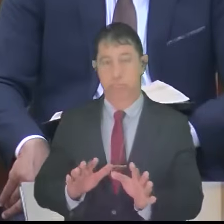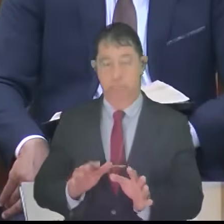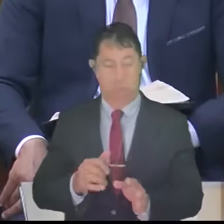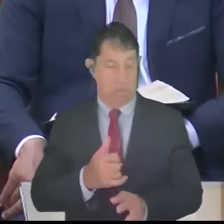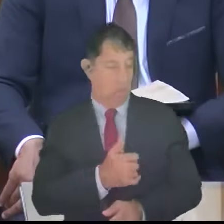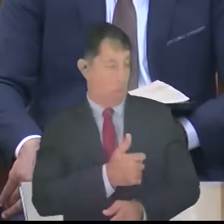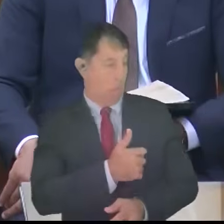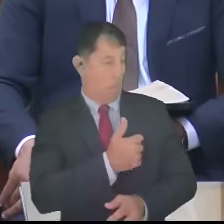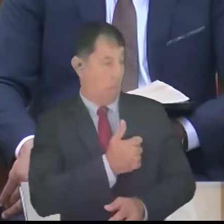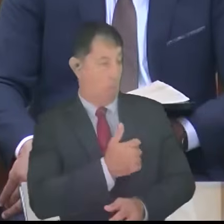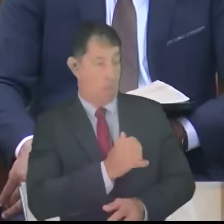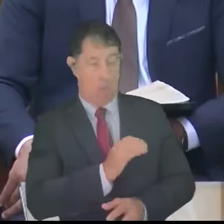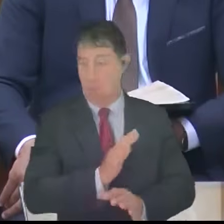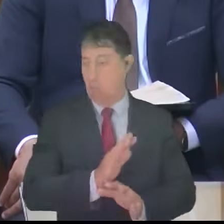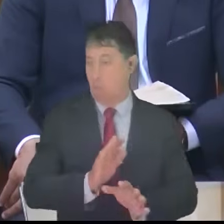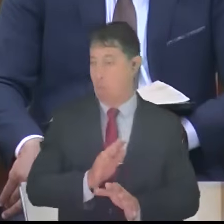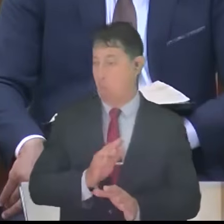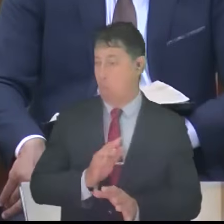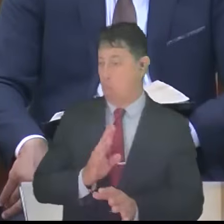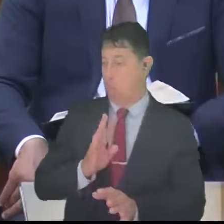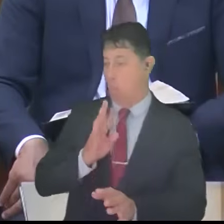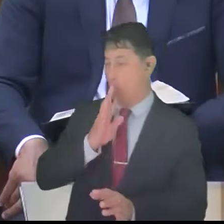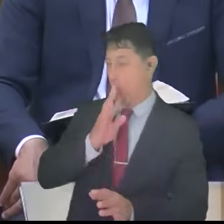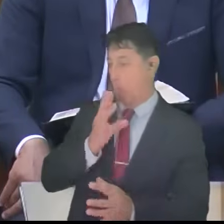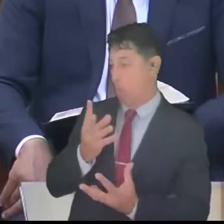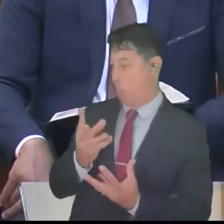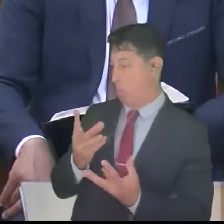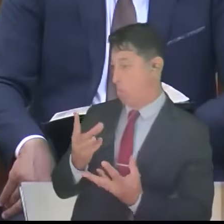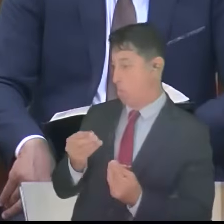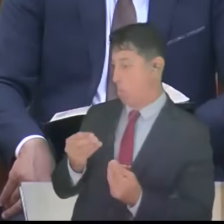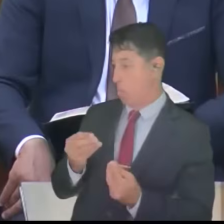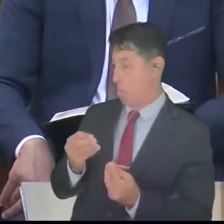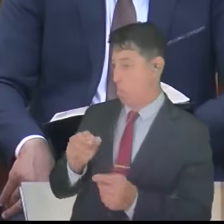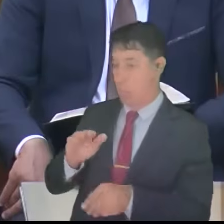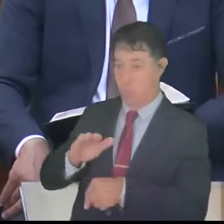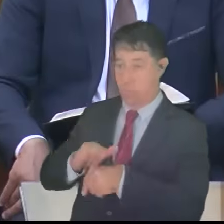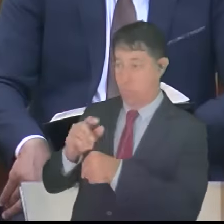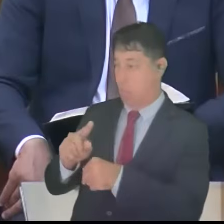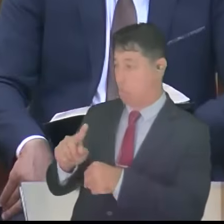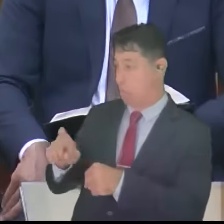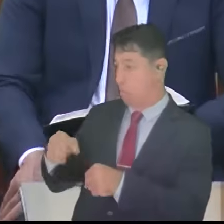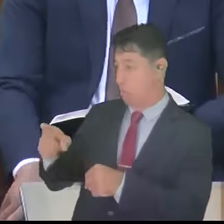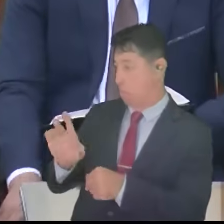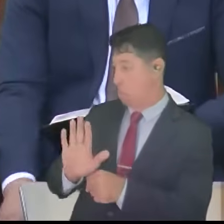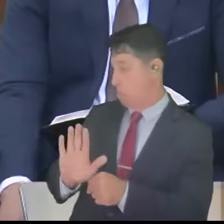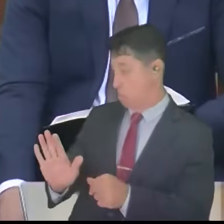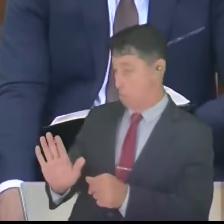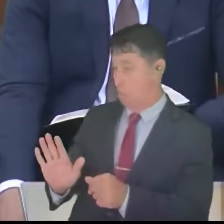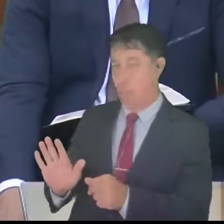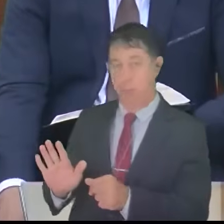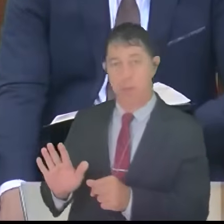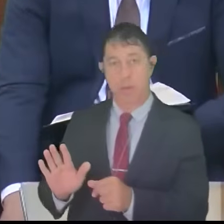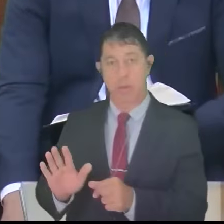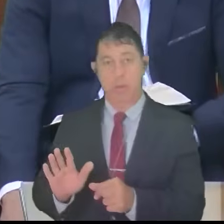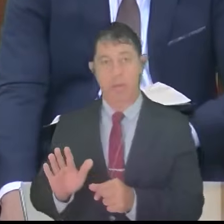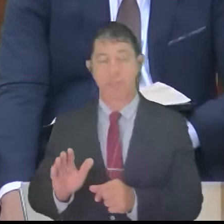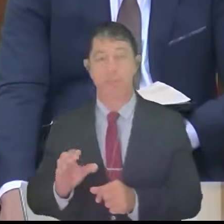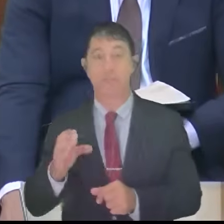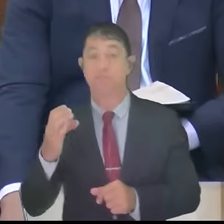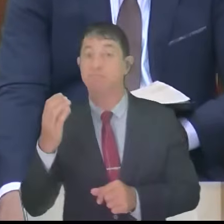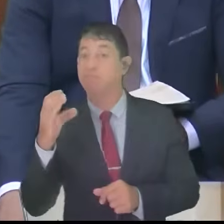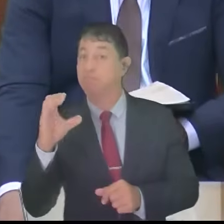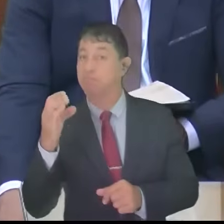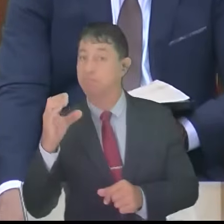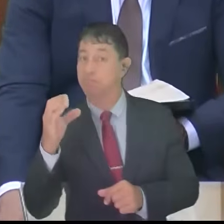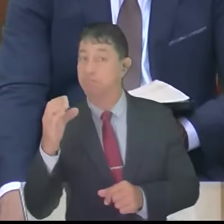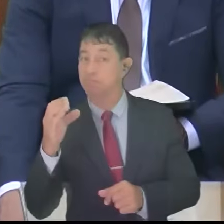arrogantes, elas se tornam prepotentes, elas acham que aquelas ciências já começam a negar